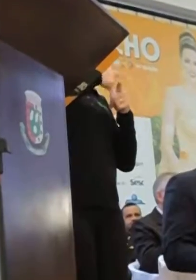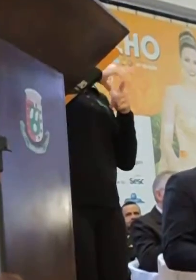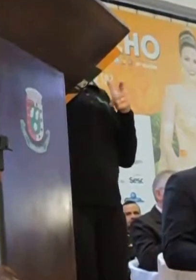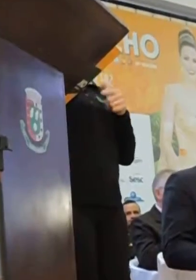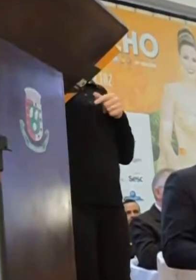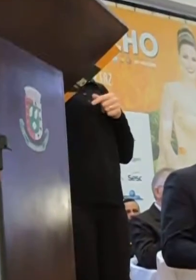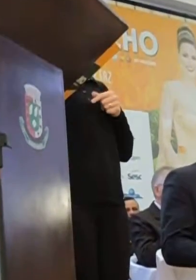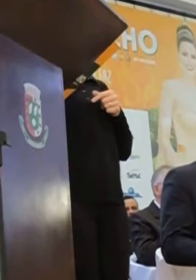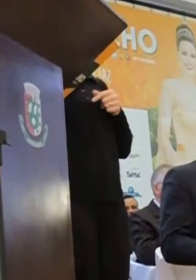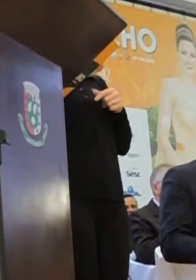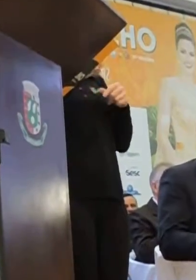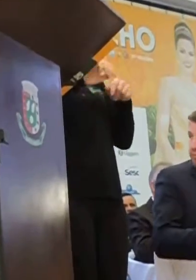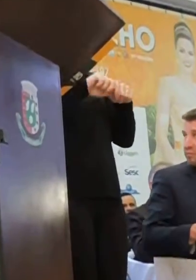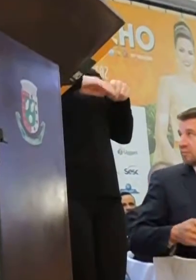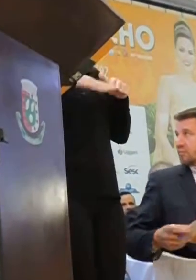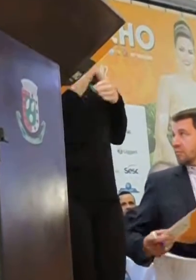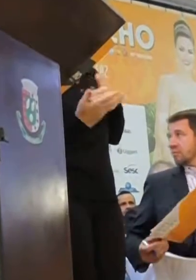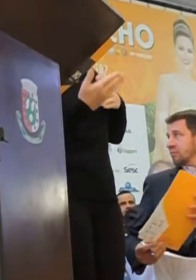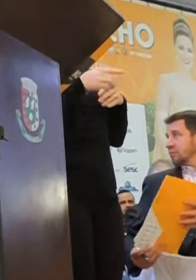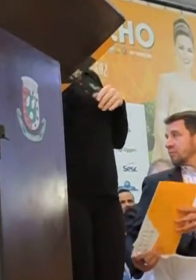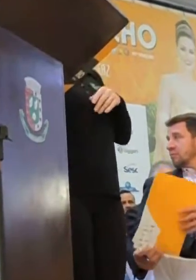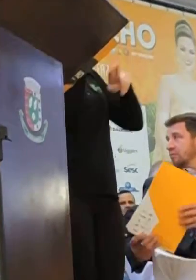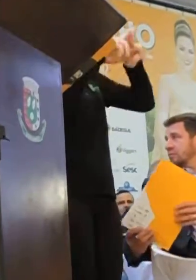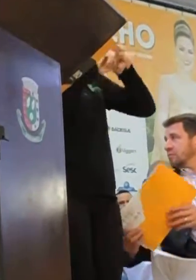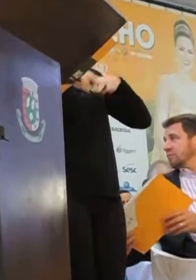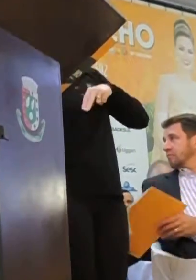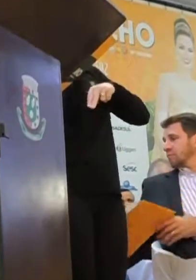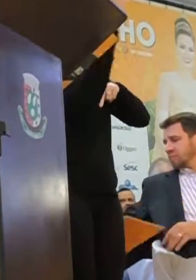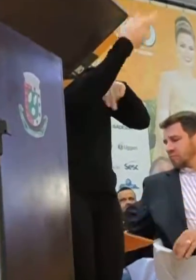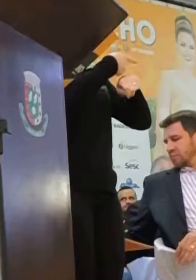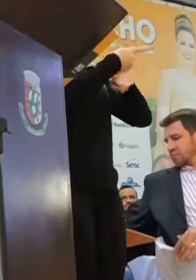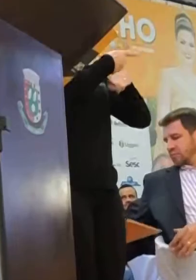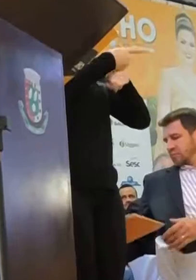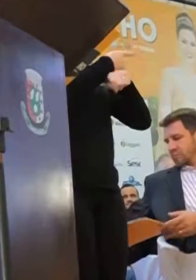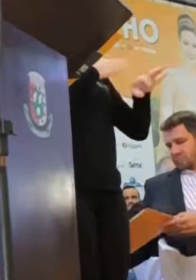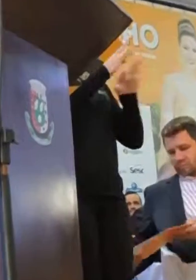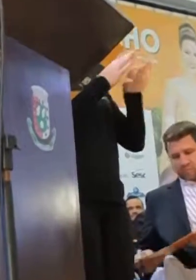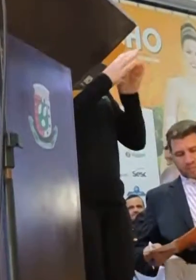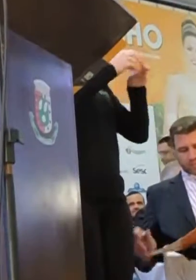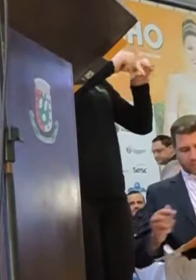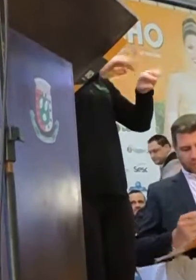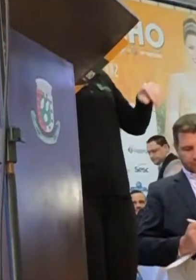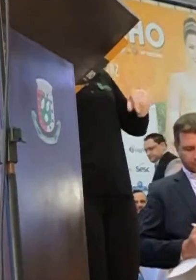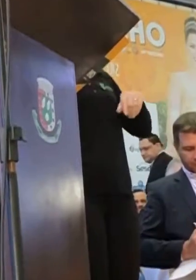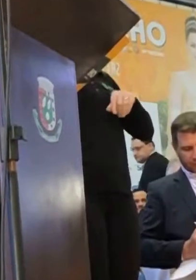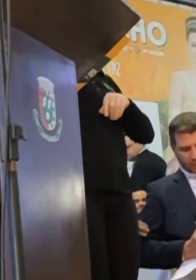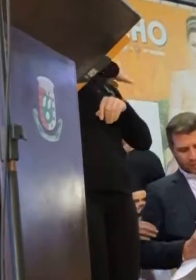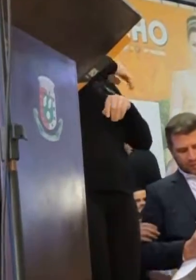nos derrube. Vamos todos buscar e construir a nossa terra sem males.